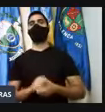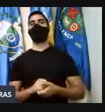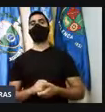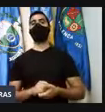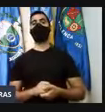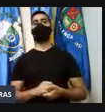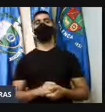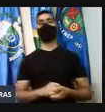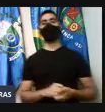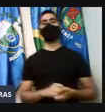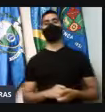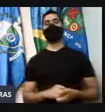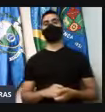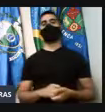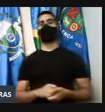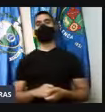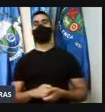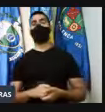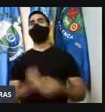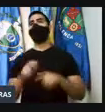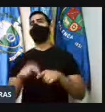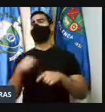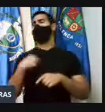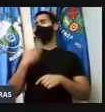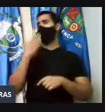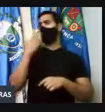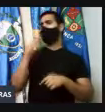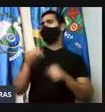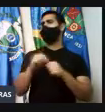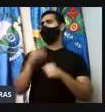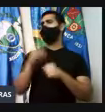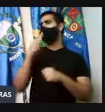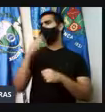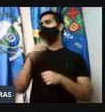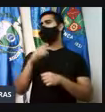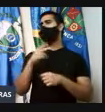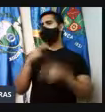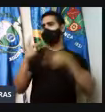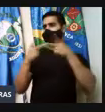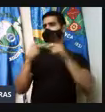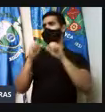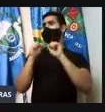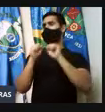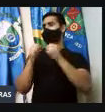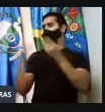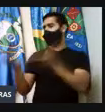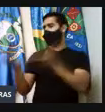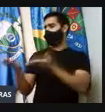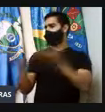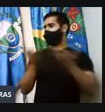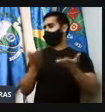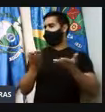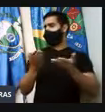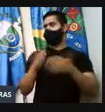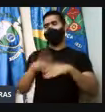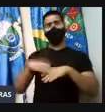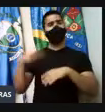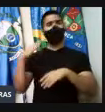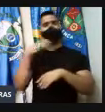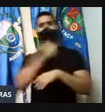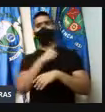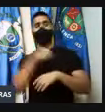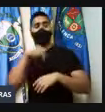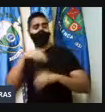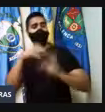peço aqui, presidente, gostaria de fazer um requerimento verbal para que a gente pudesse convocar o mais rápido possível